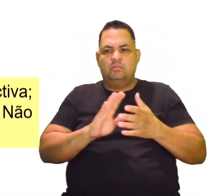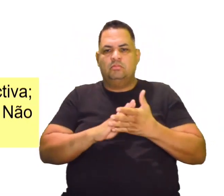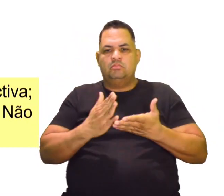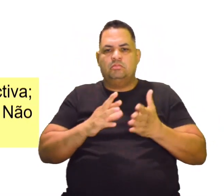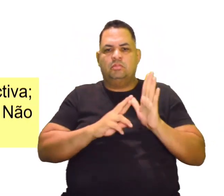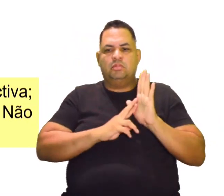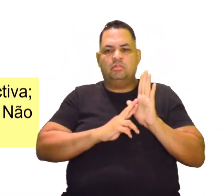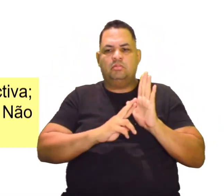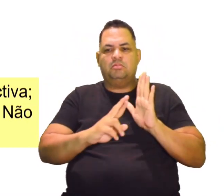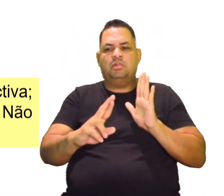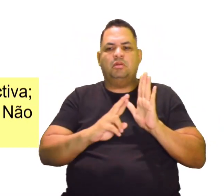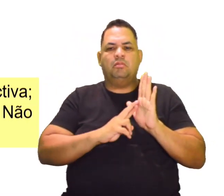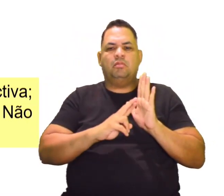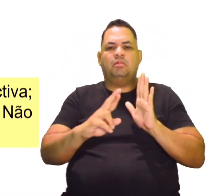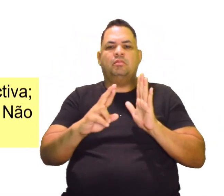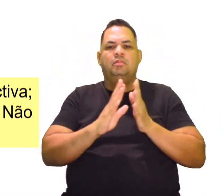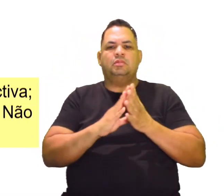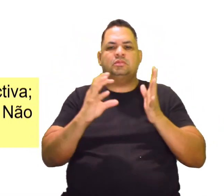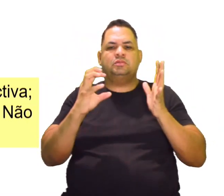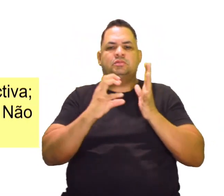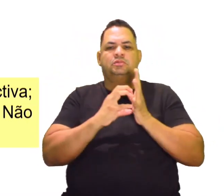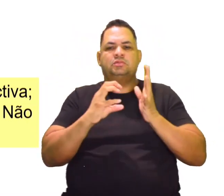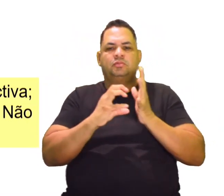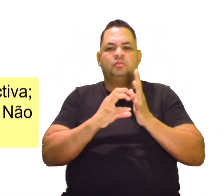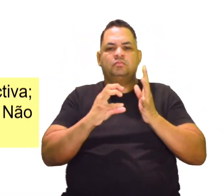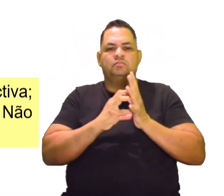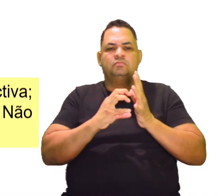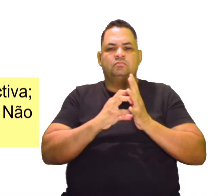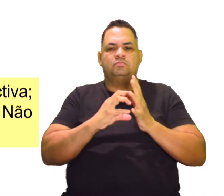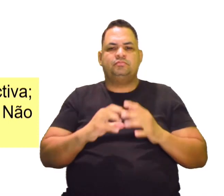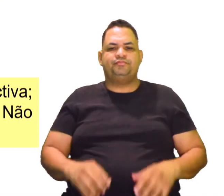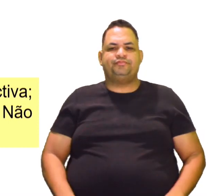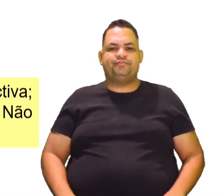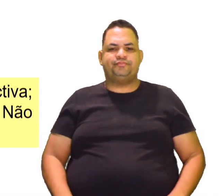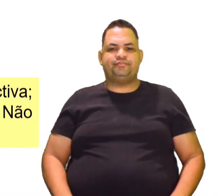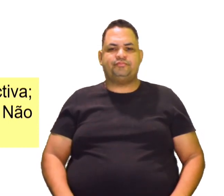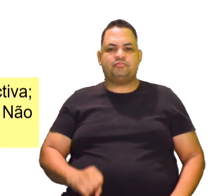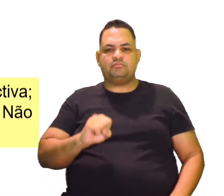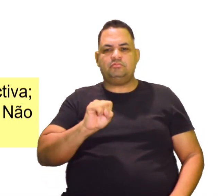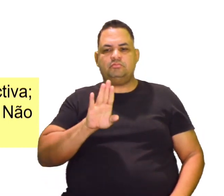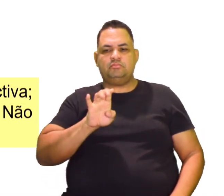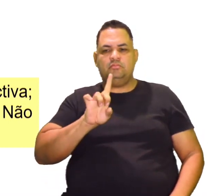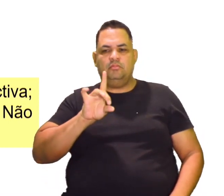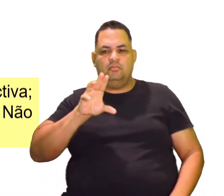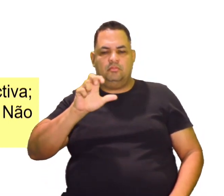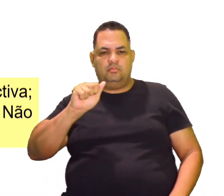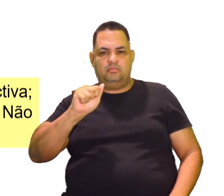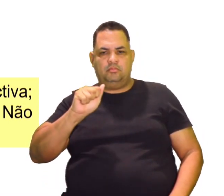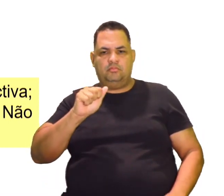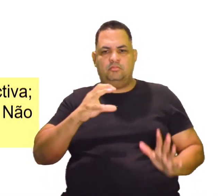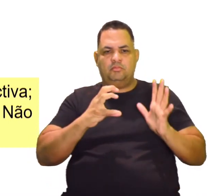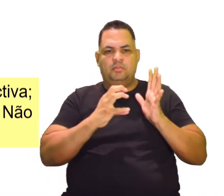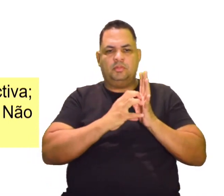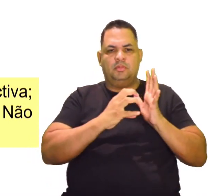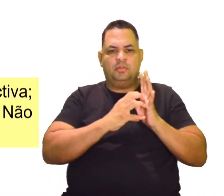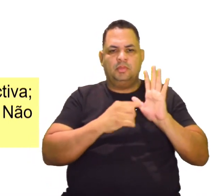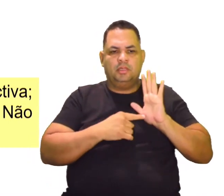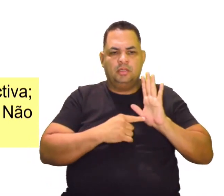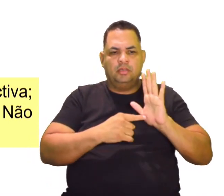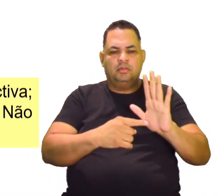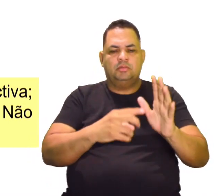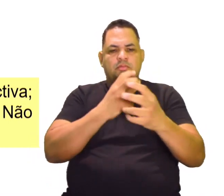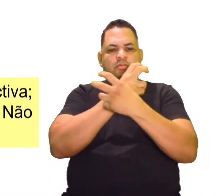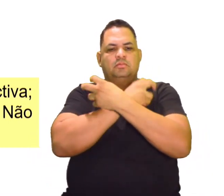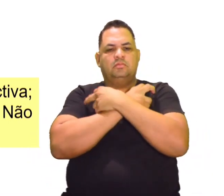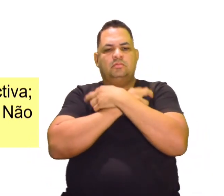Trata-se, então, de uma representação simbólica. Simbólica, ou seja, simbolizando aí tanto os faraós,